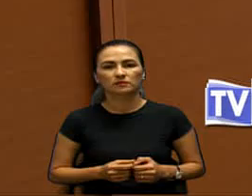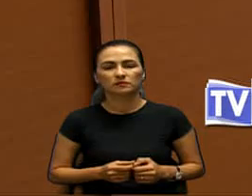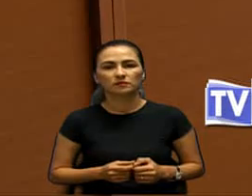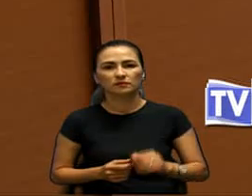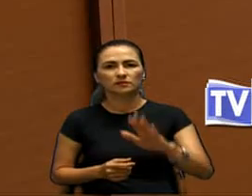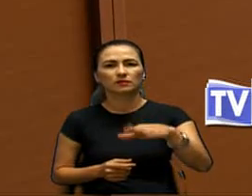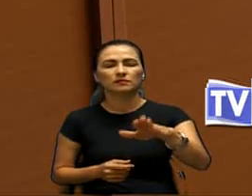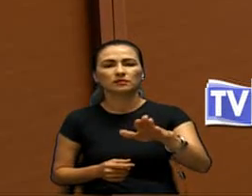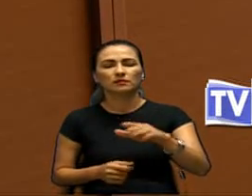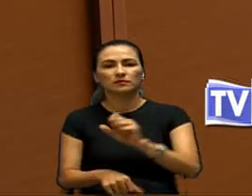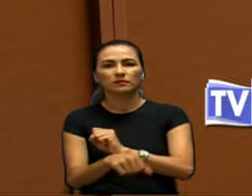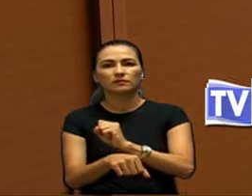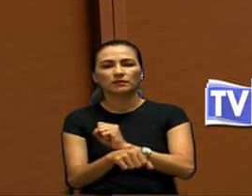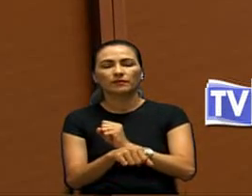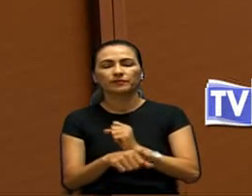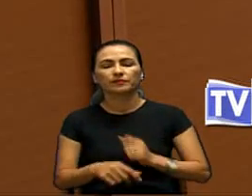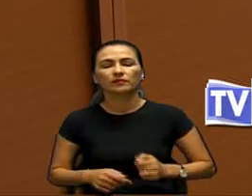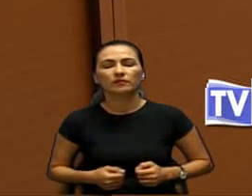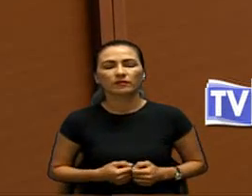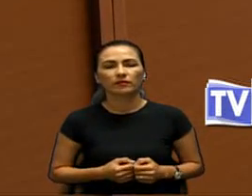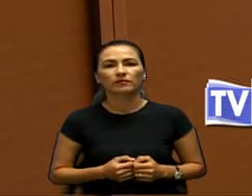Só um minutinho que.